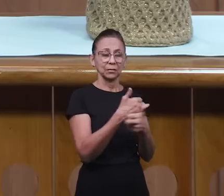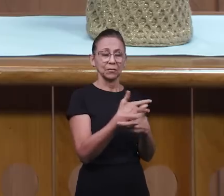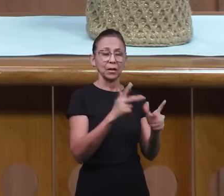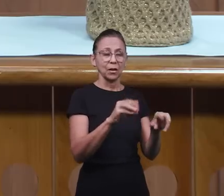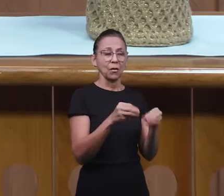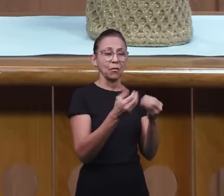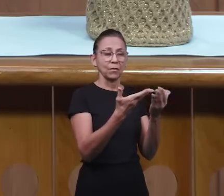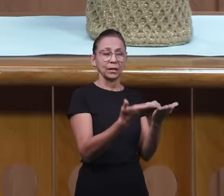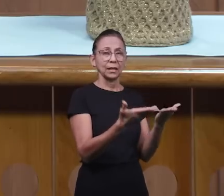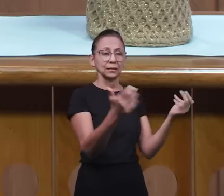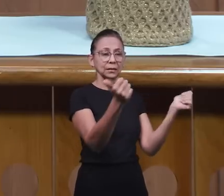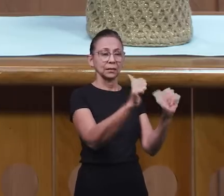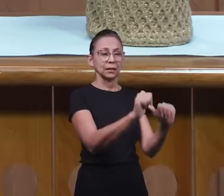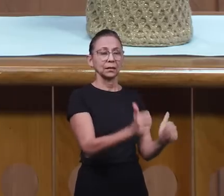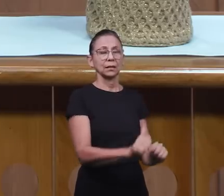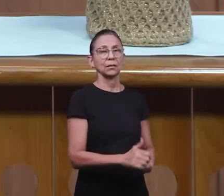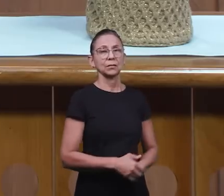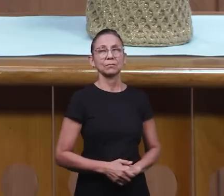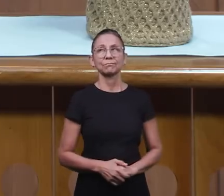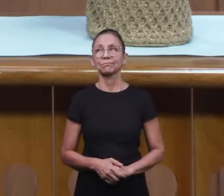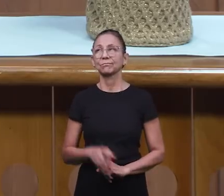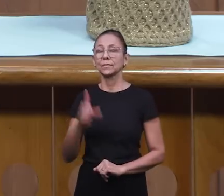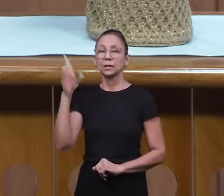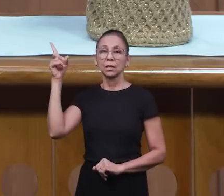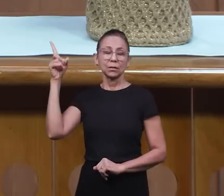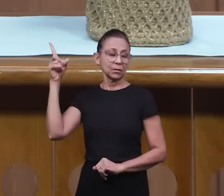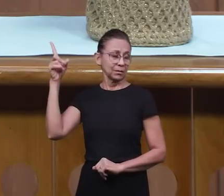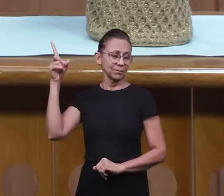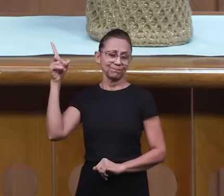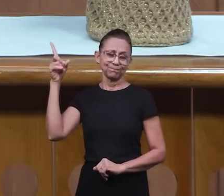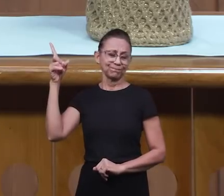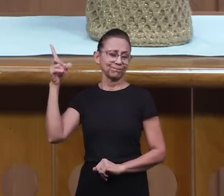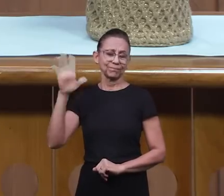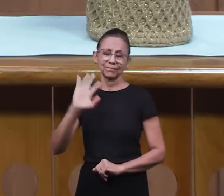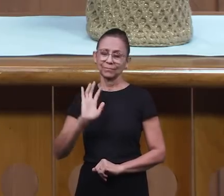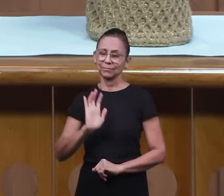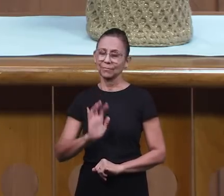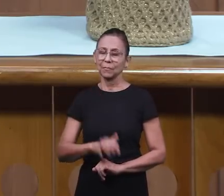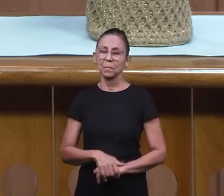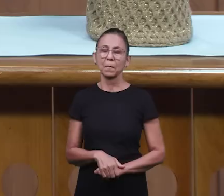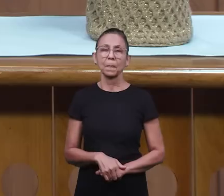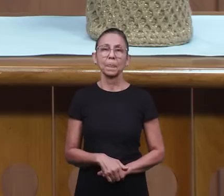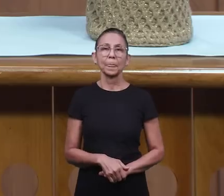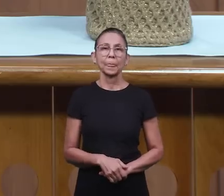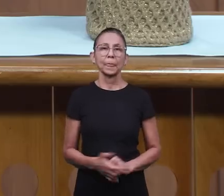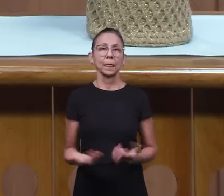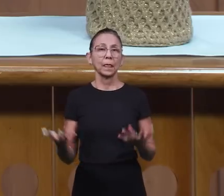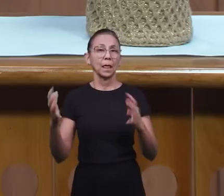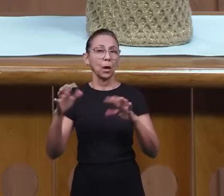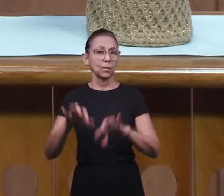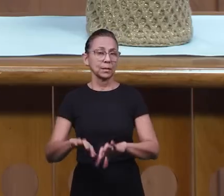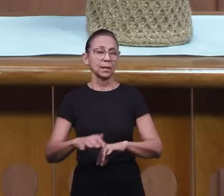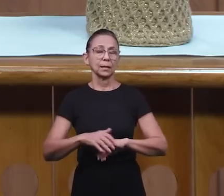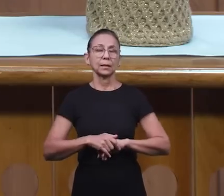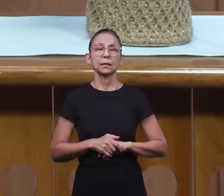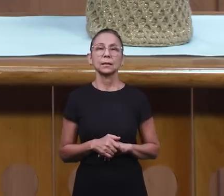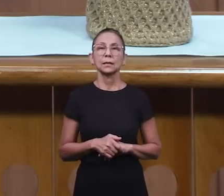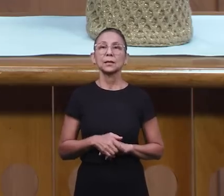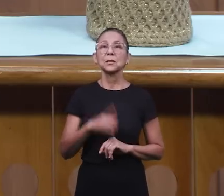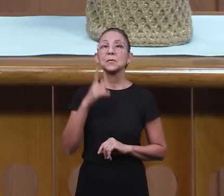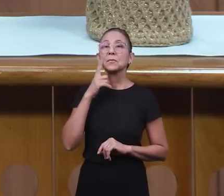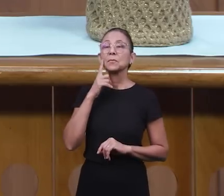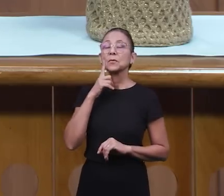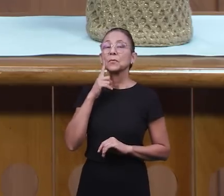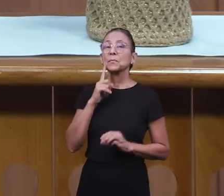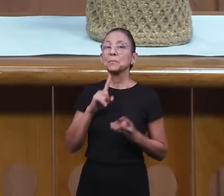culto. Então, este é o culto que não agrada a Deus. Mas nós vamos ver agora o